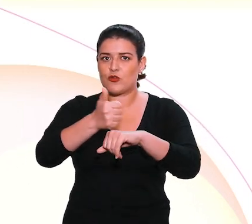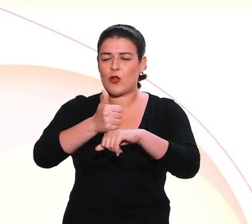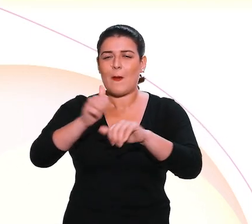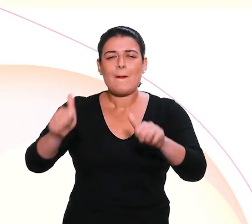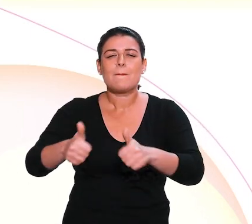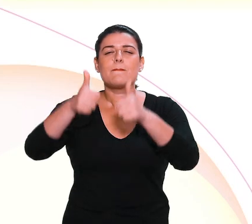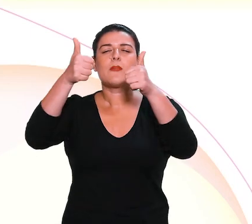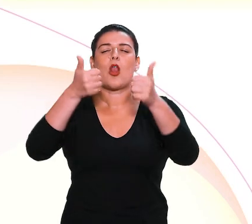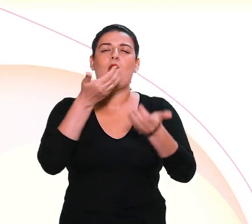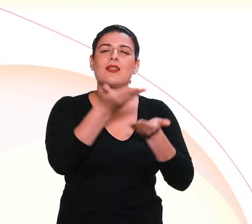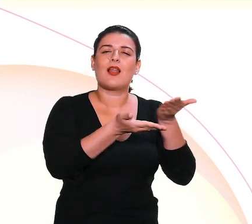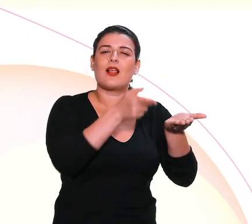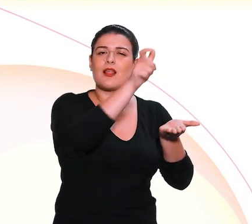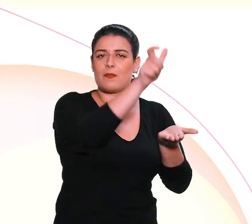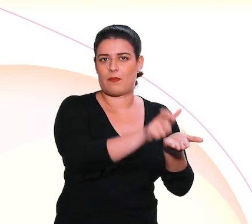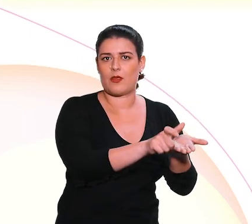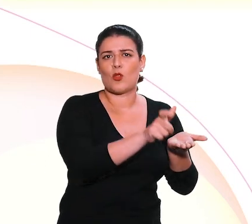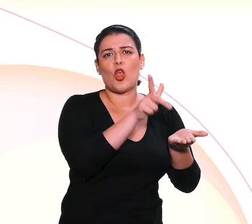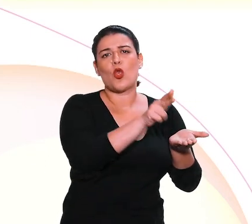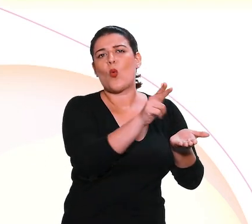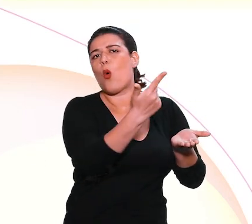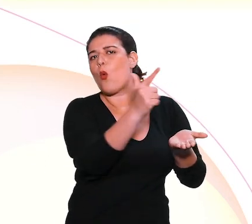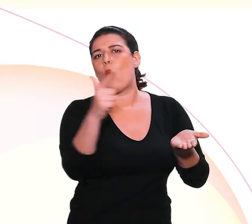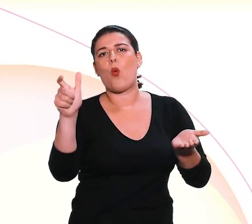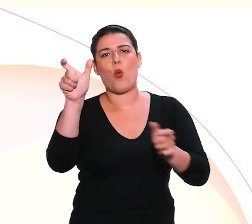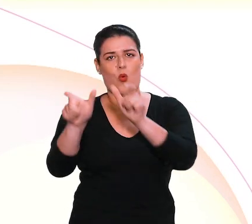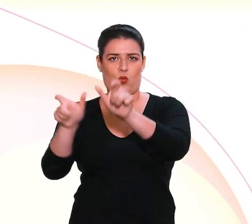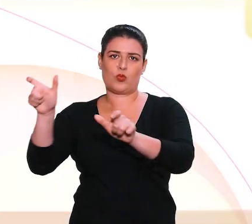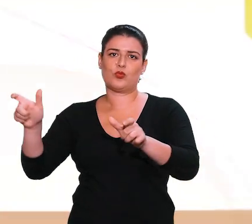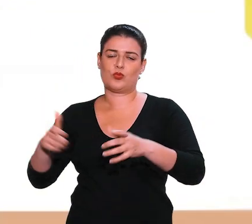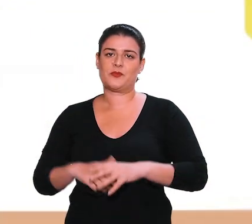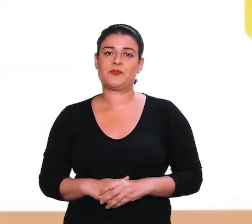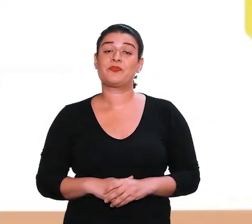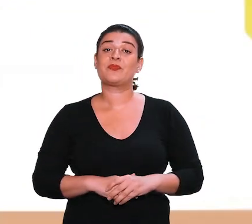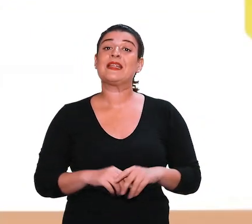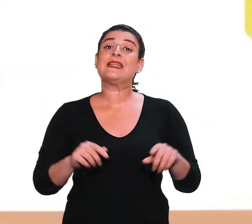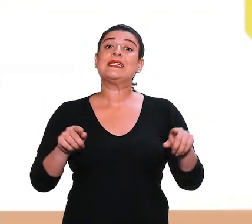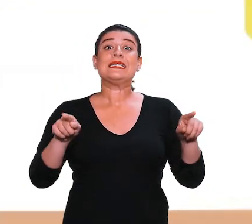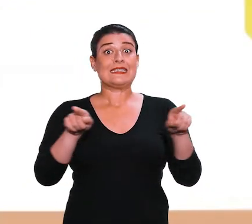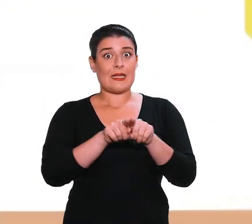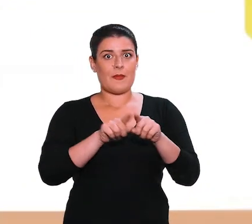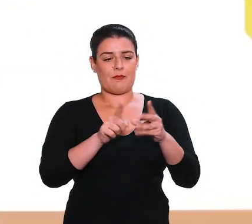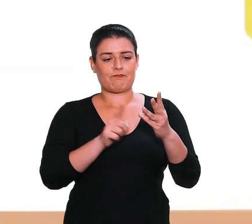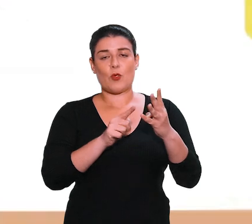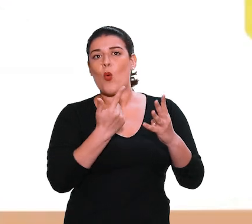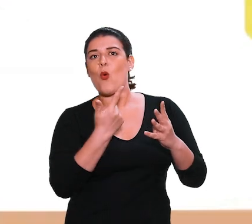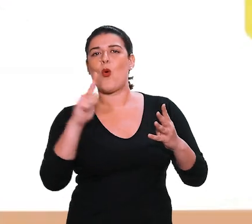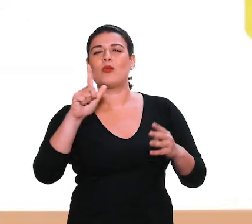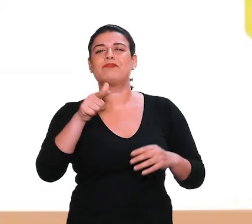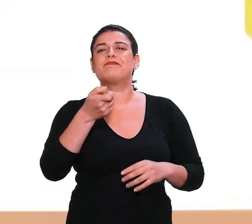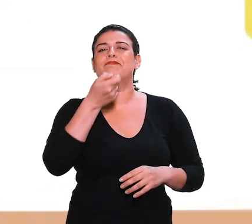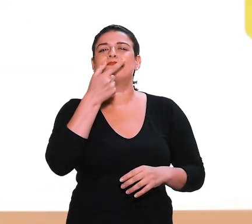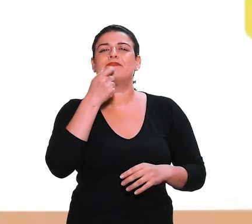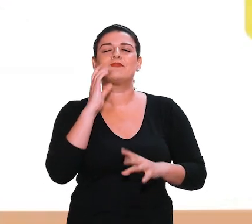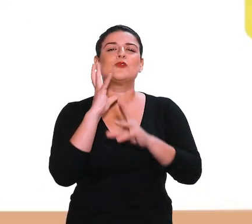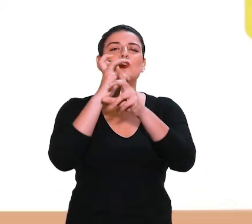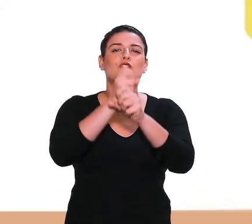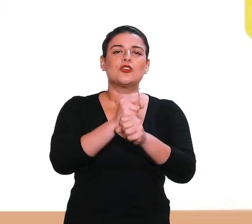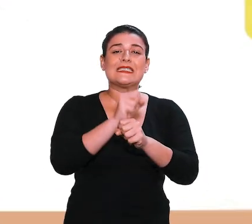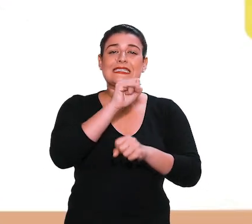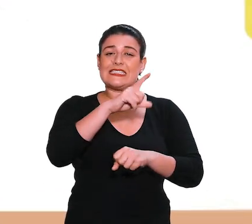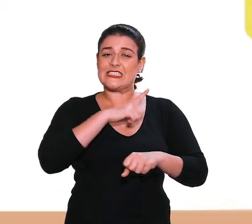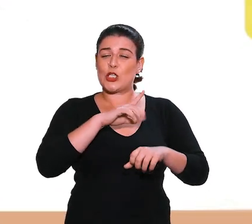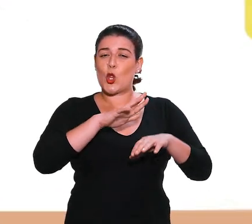tratamento adequado, como todo outro paciente. E a história medicamentosa. Geralmente esse paciente ele tem outras